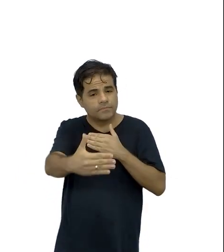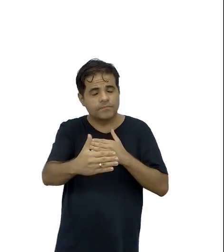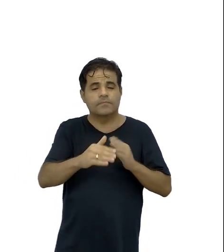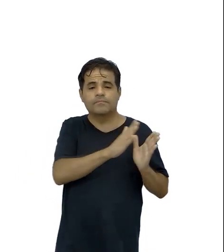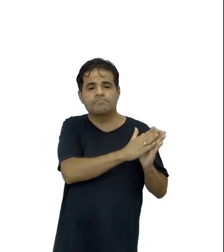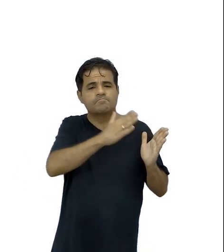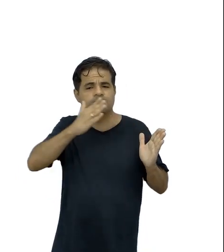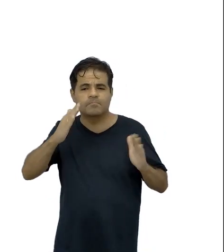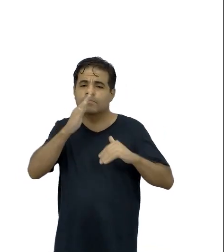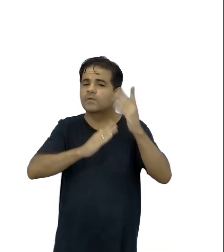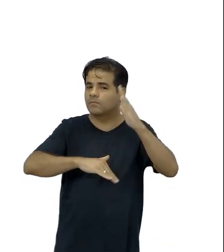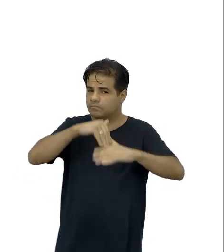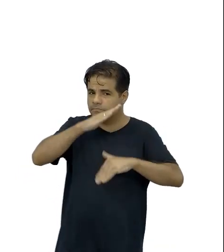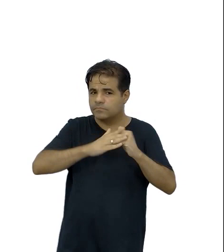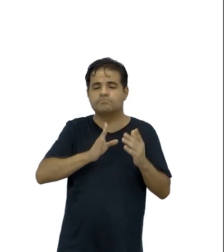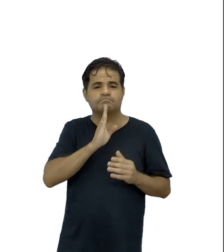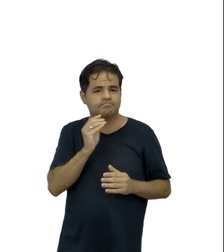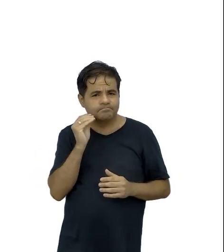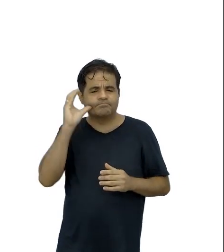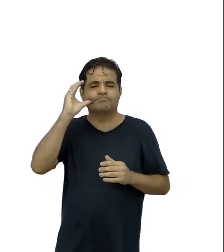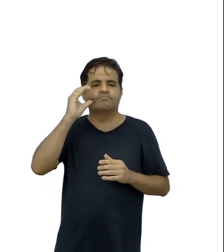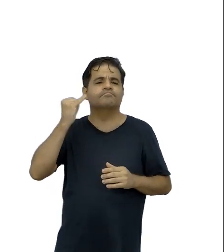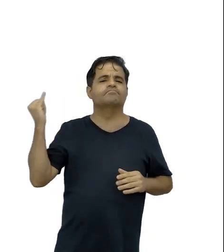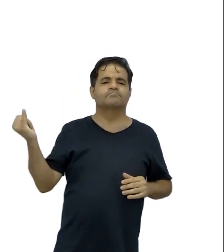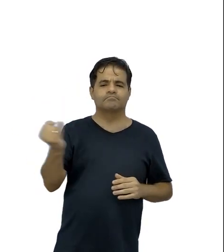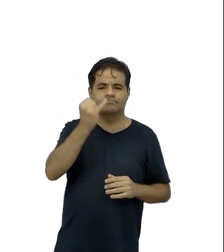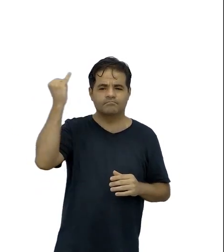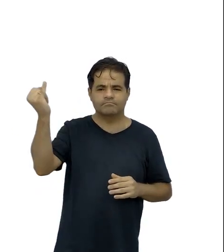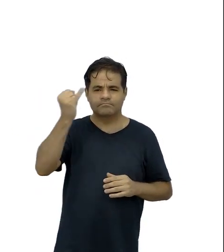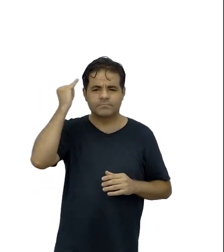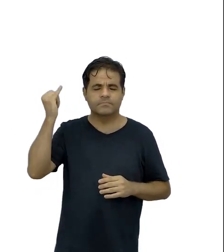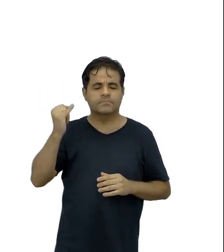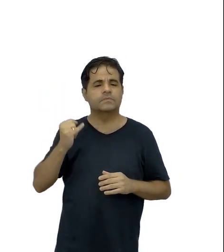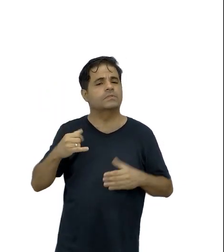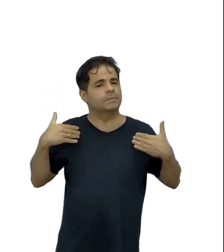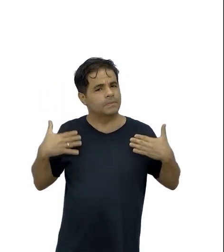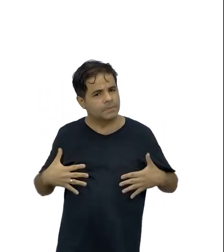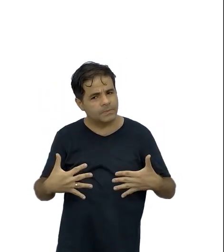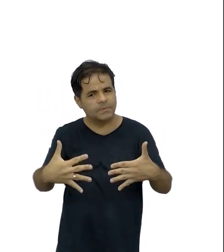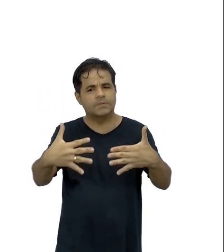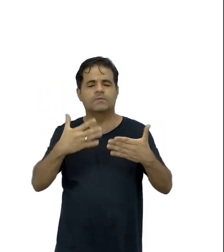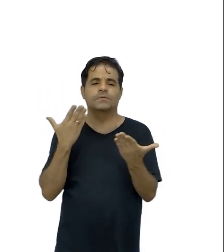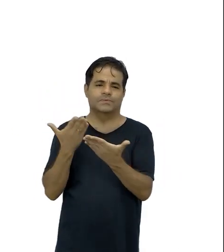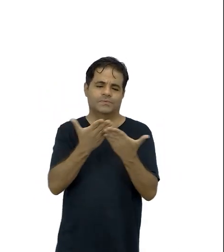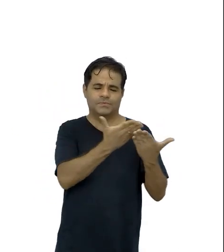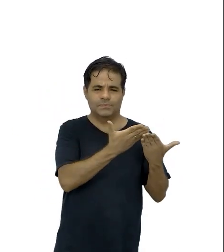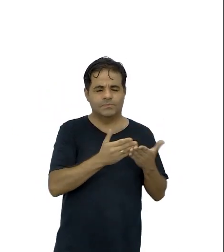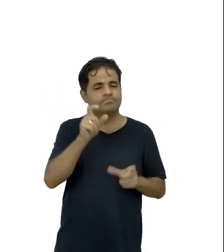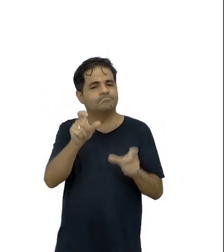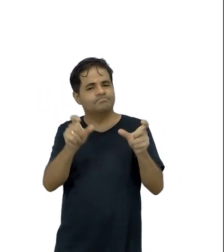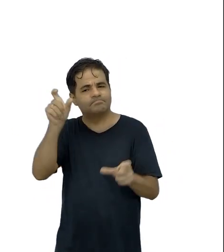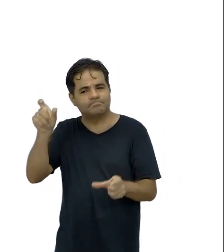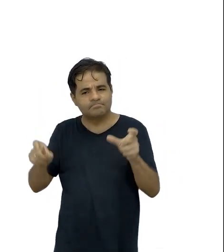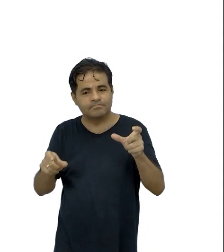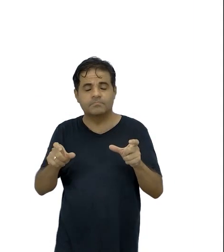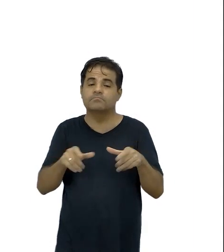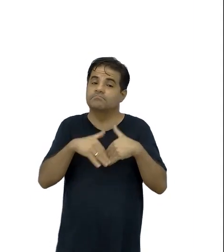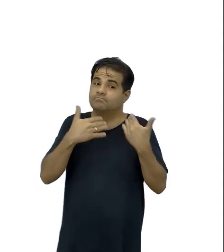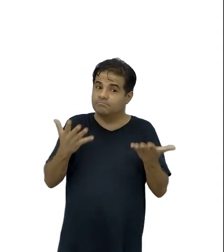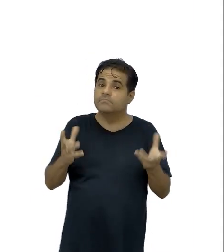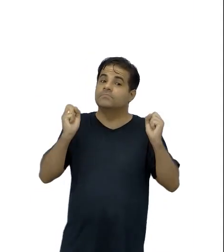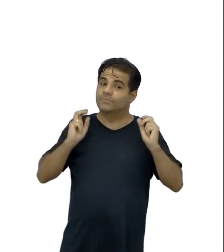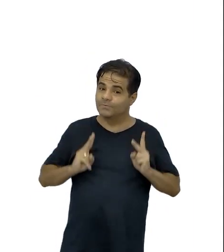aborda as habilidades e conhecimentos essenciais, que são imprescindíveis para os estudantes, e que